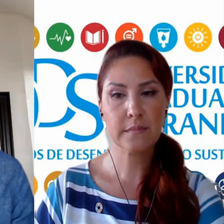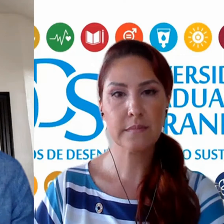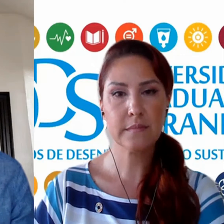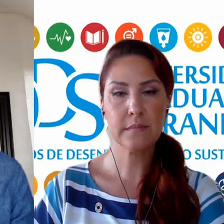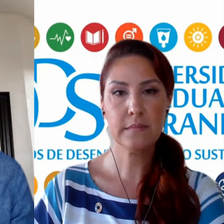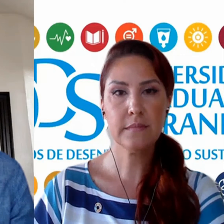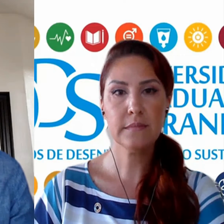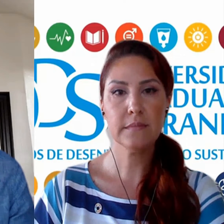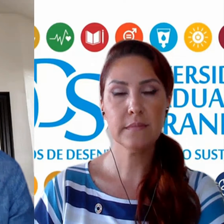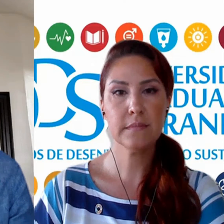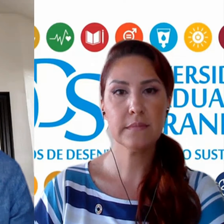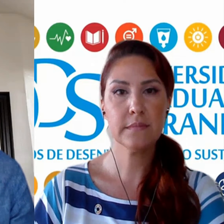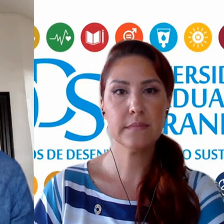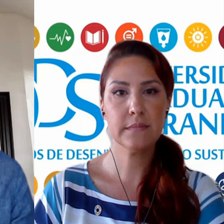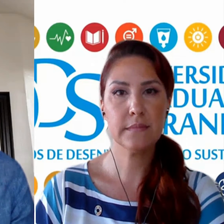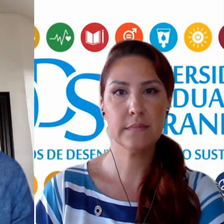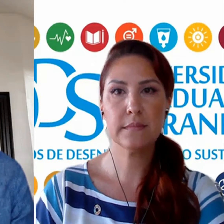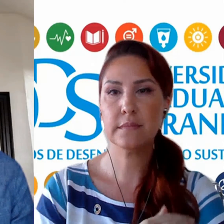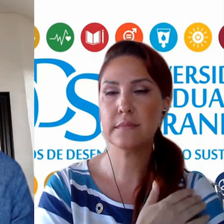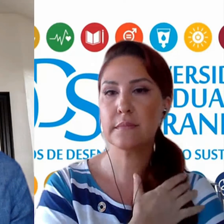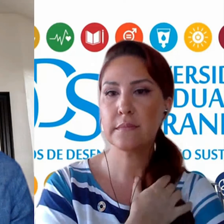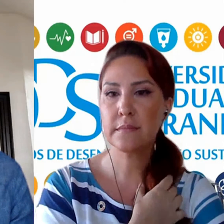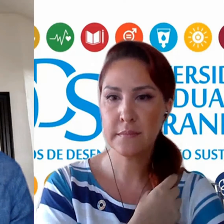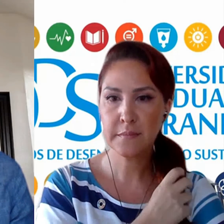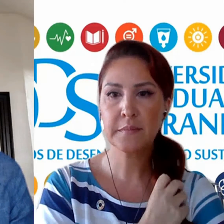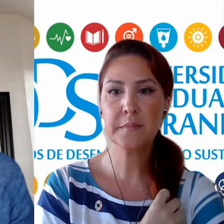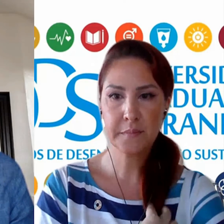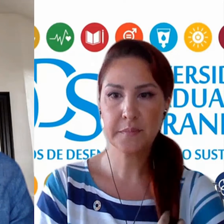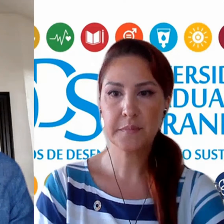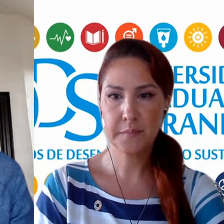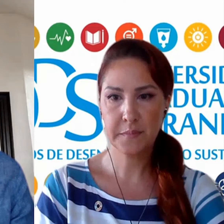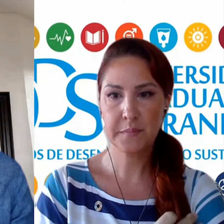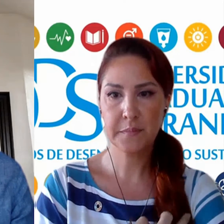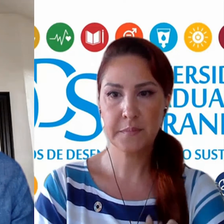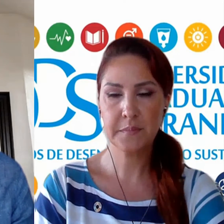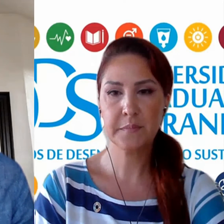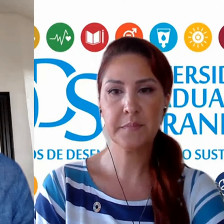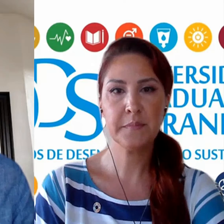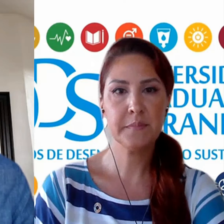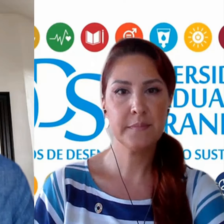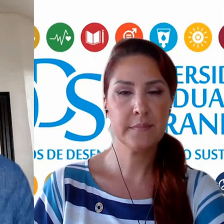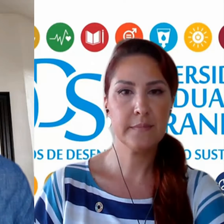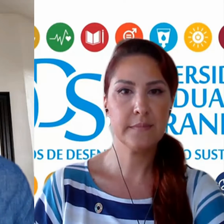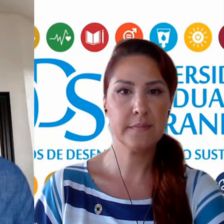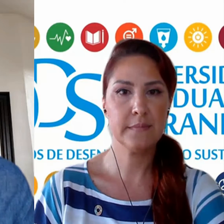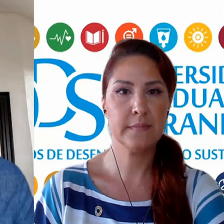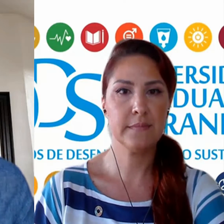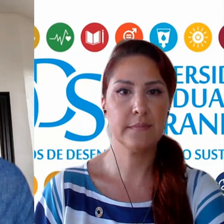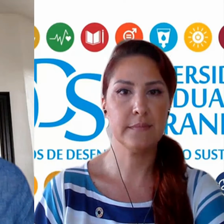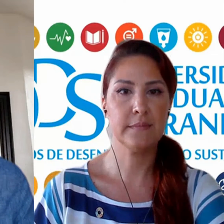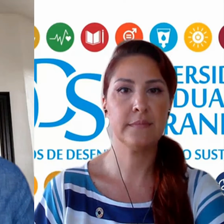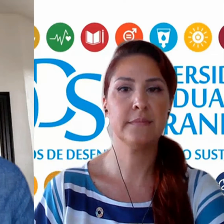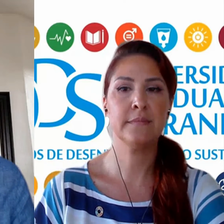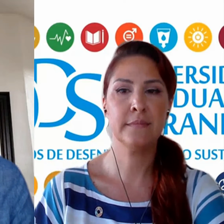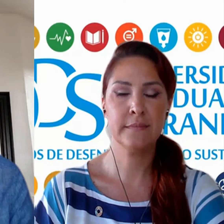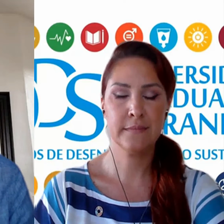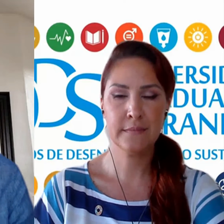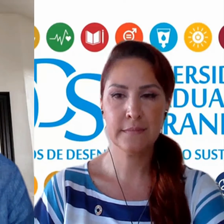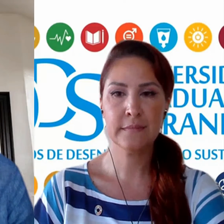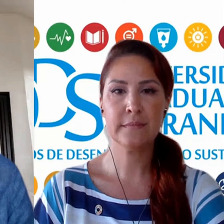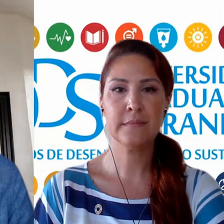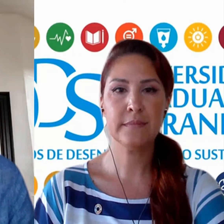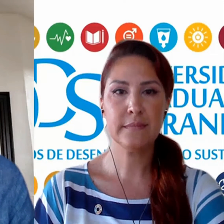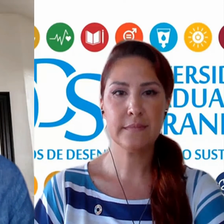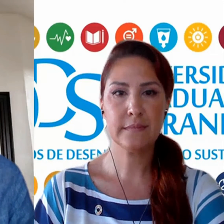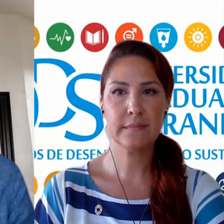né? Eram processos que eles já vinham nascendo de alguma maneira, tá? Mas eles foram acelerados e muito,